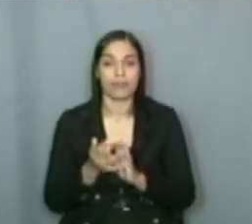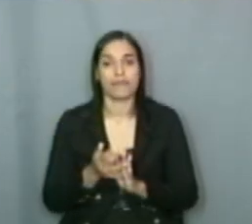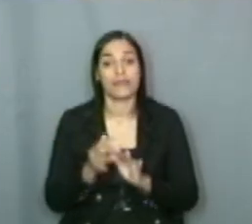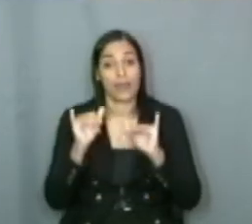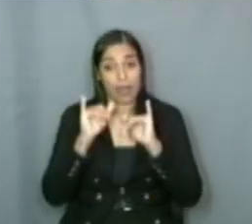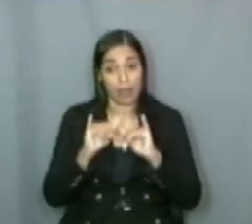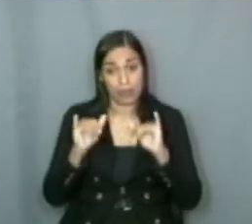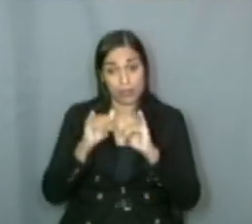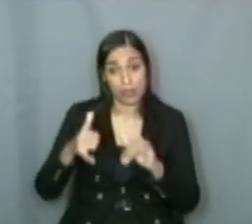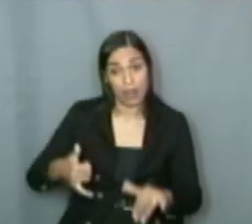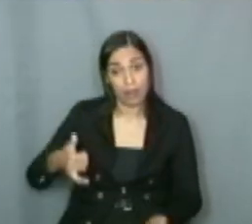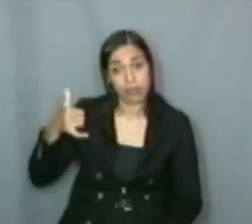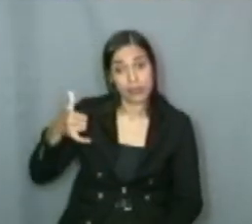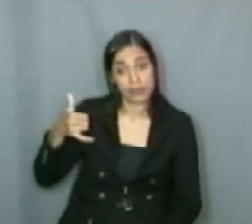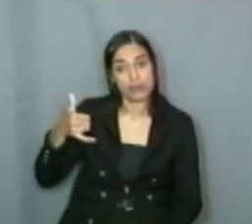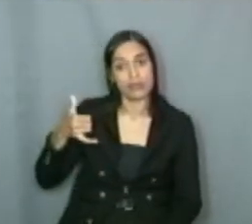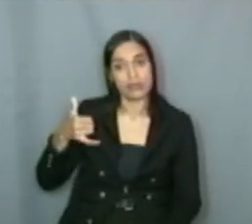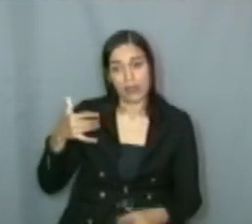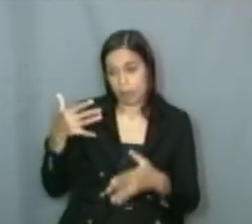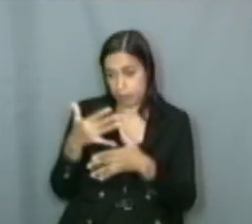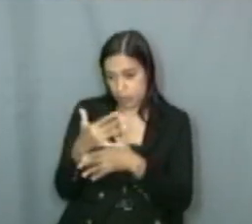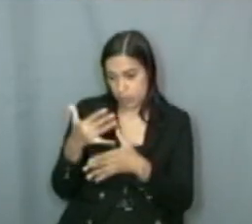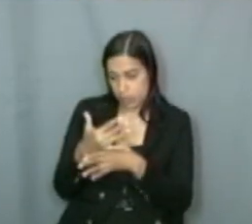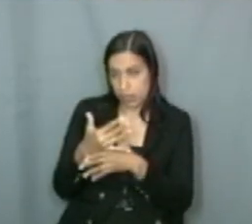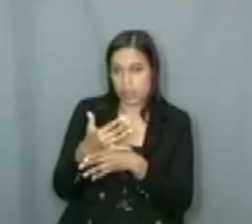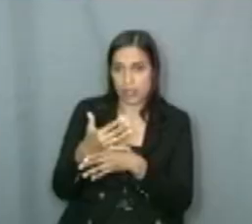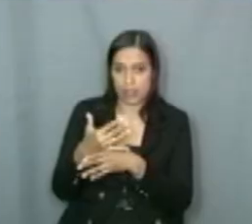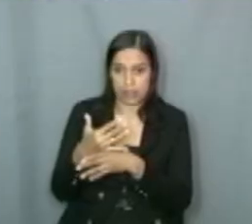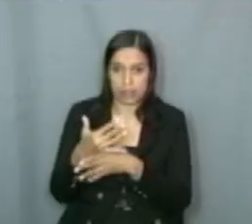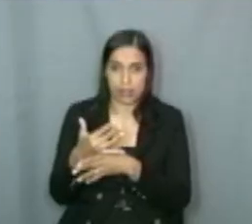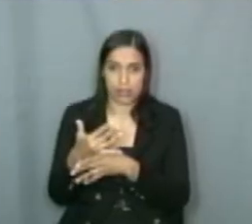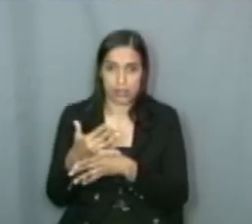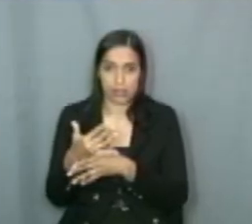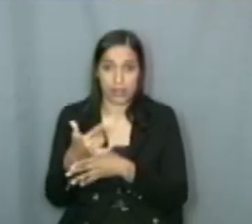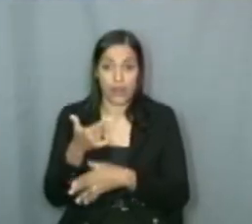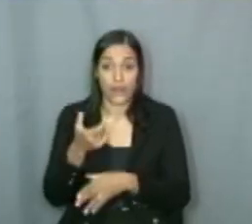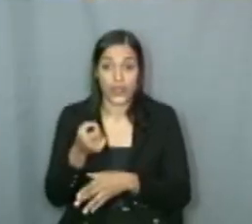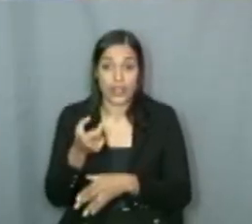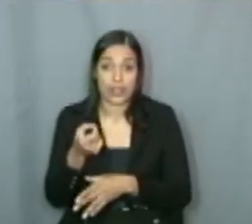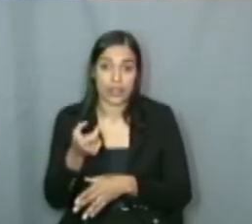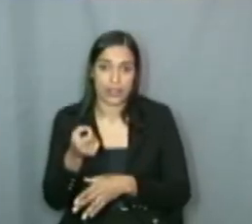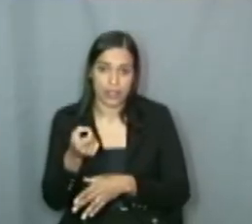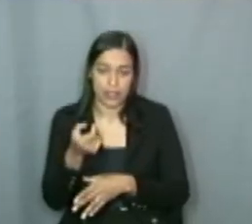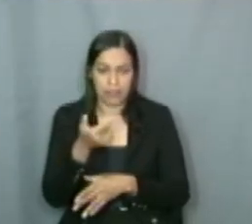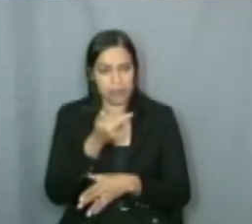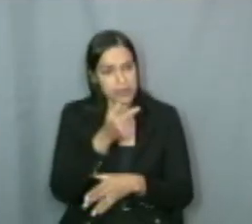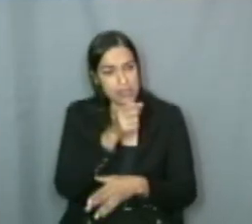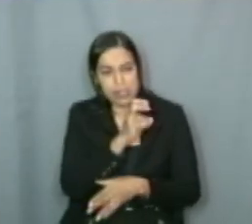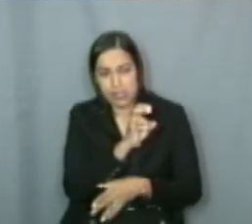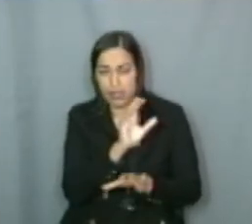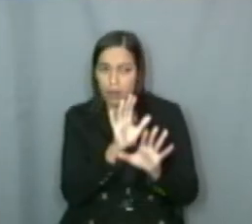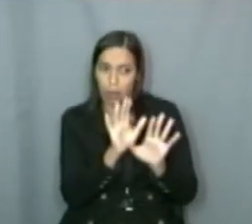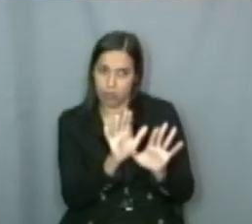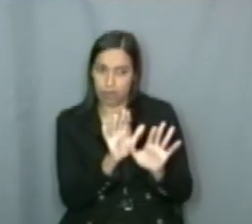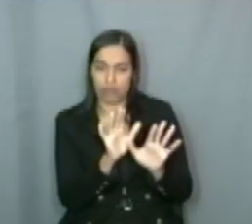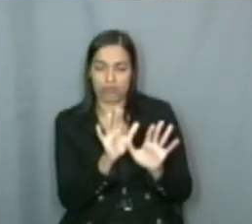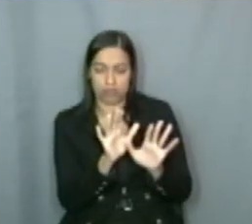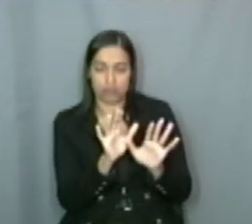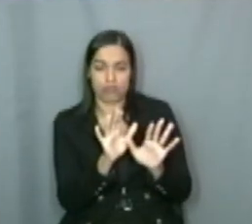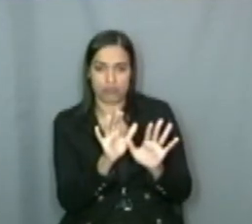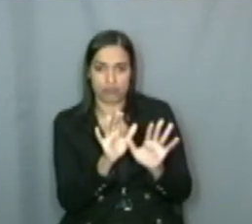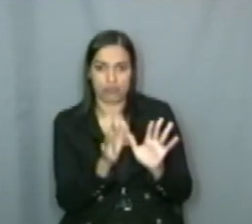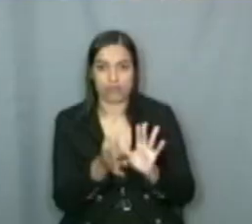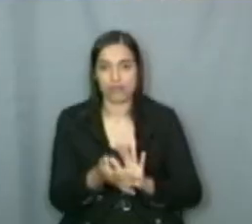anúncio que ia armar a polícia municipal, que é a guarda municipal. Armou 20 guardas. 25 para não dizer que eu estou mentindo.